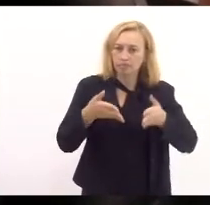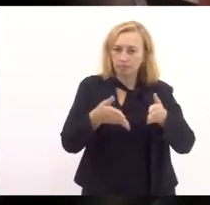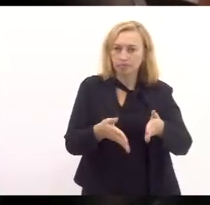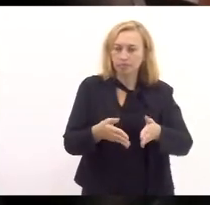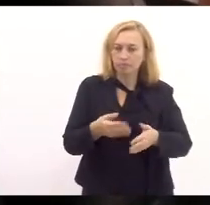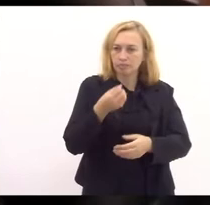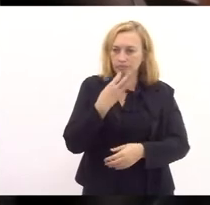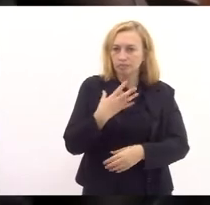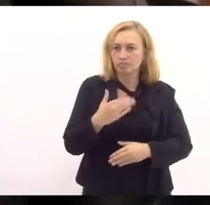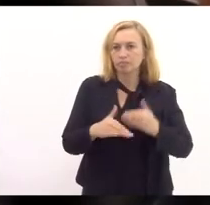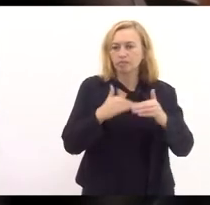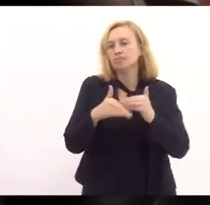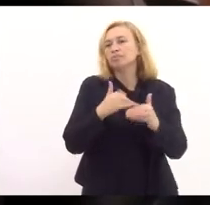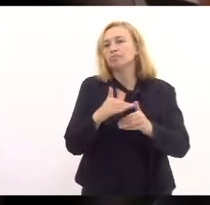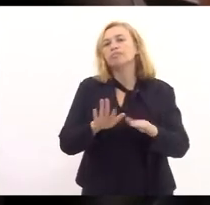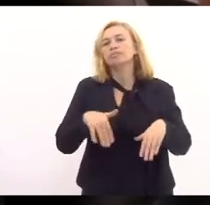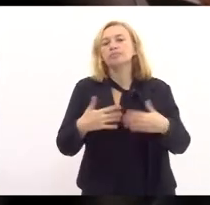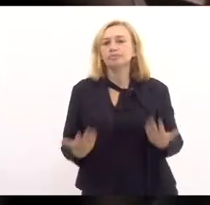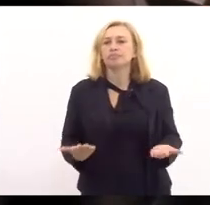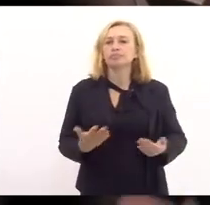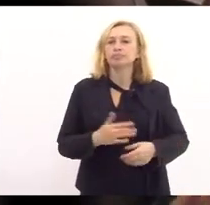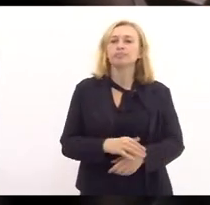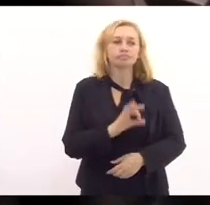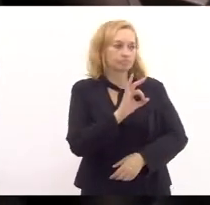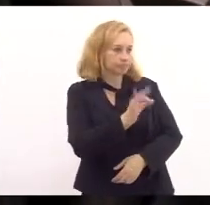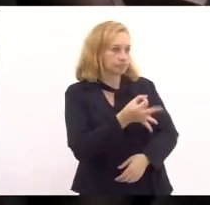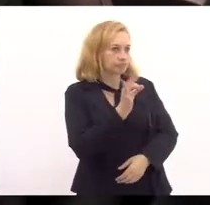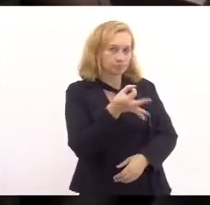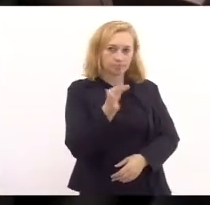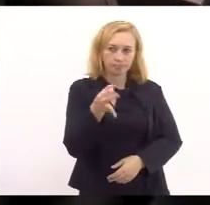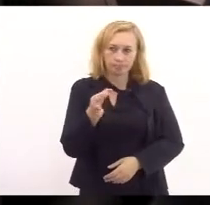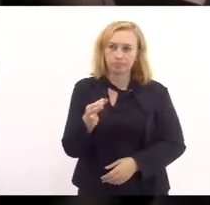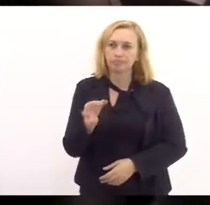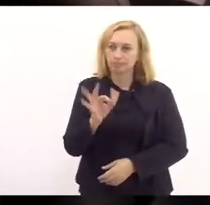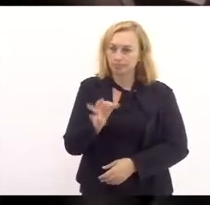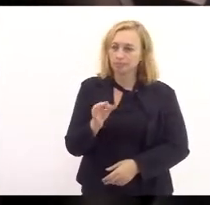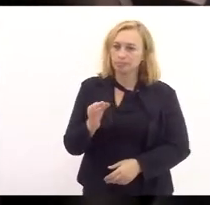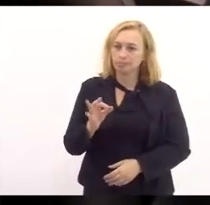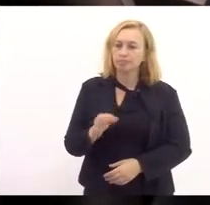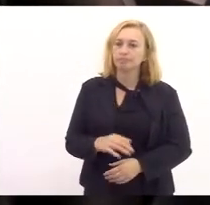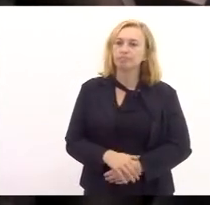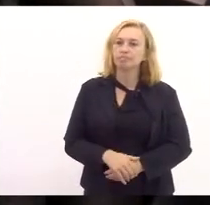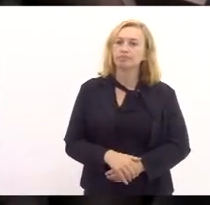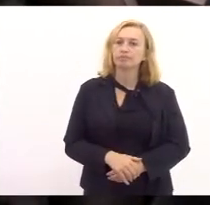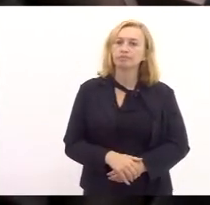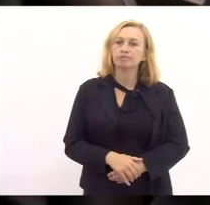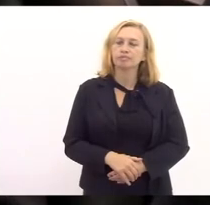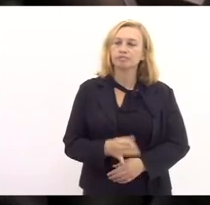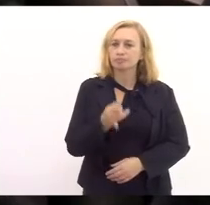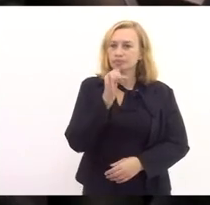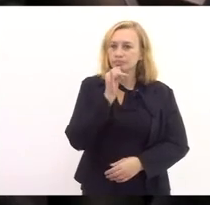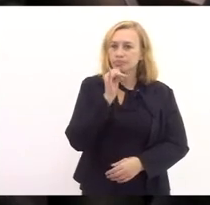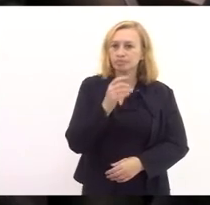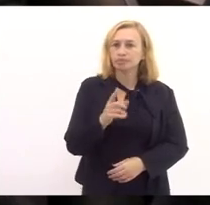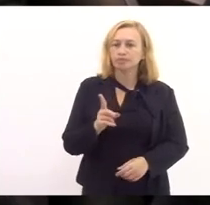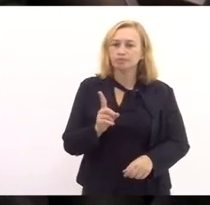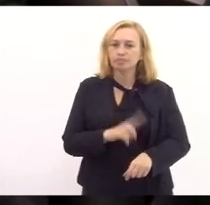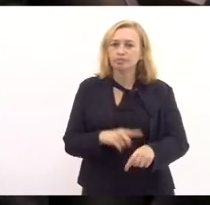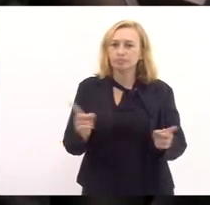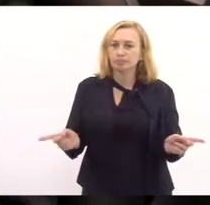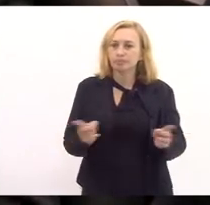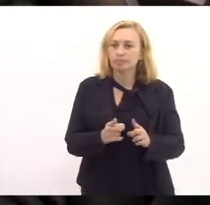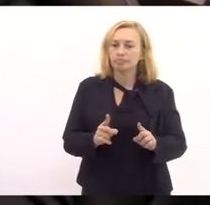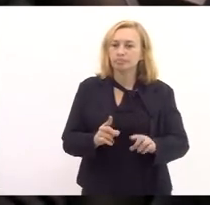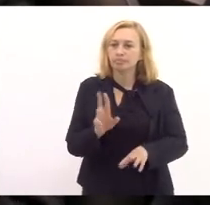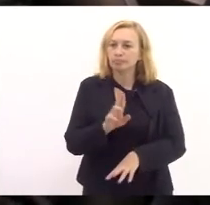sucedida. Então, aí isso, exato, excelência. Exatamente, excelência. E aí, esse é um exemplo de curtíssimo prazo, mas é que eu